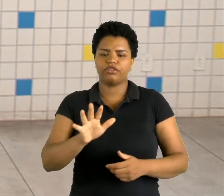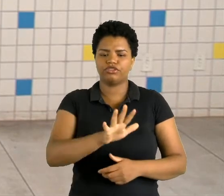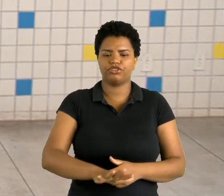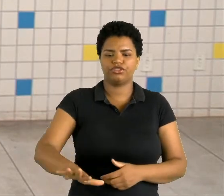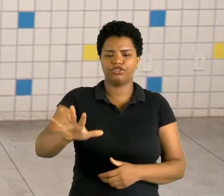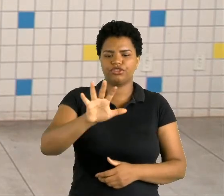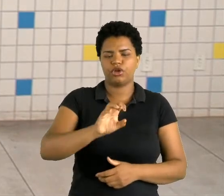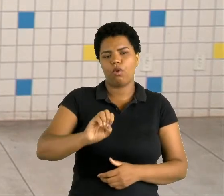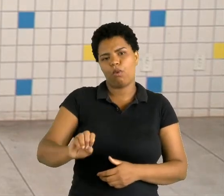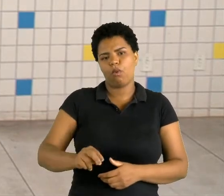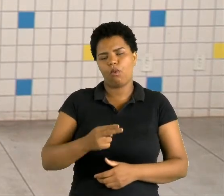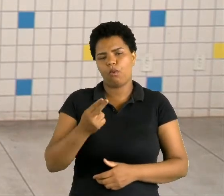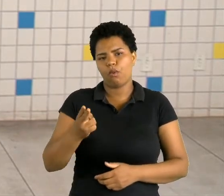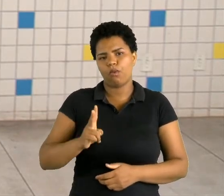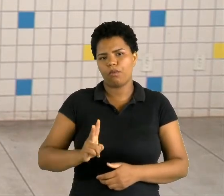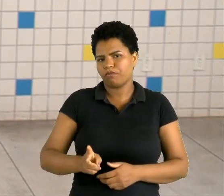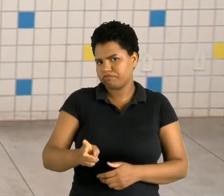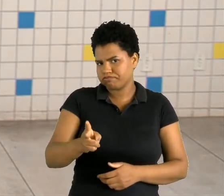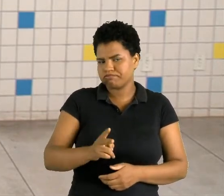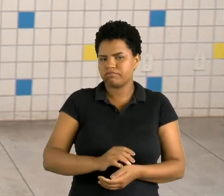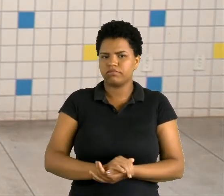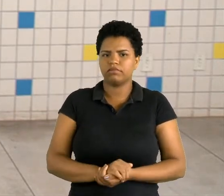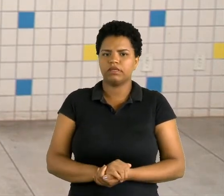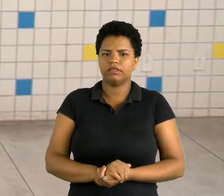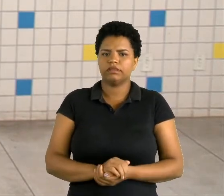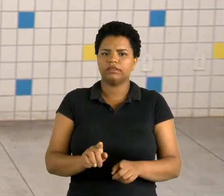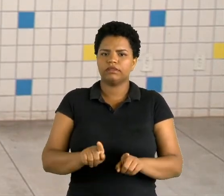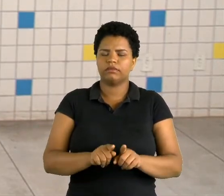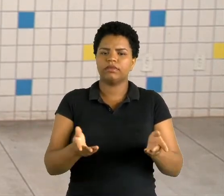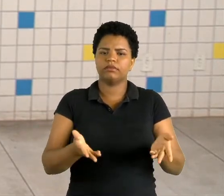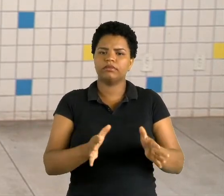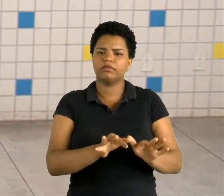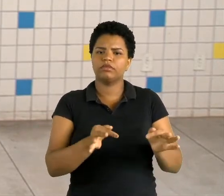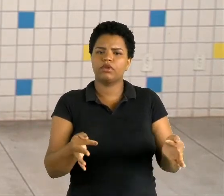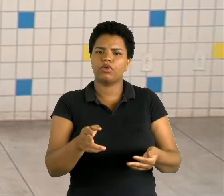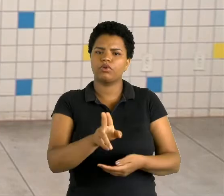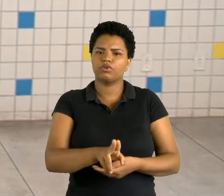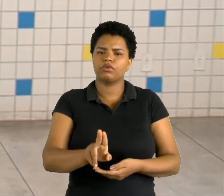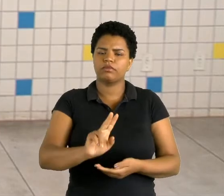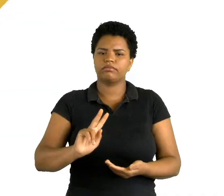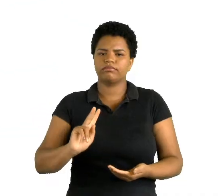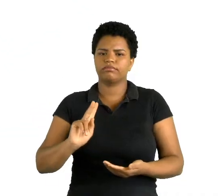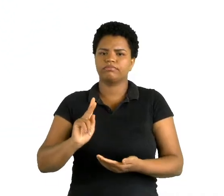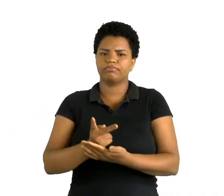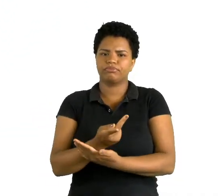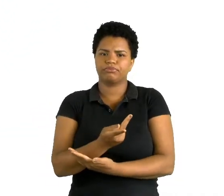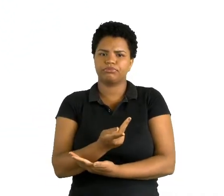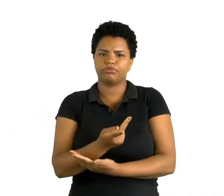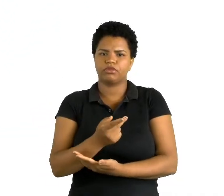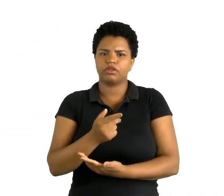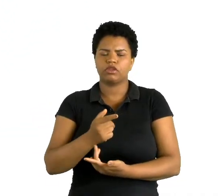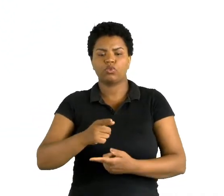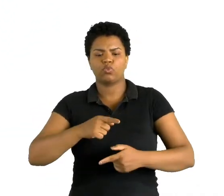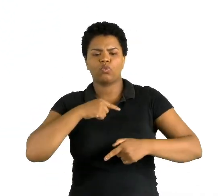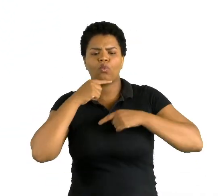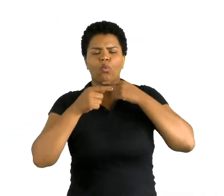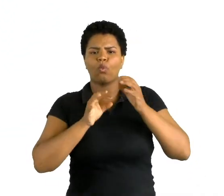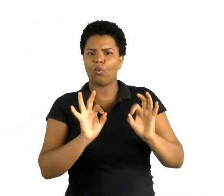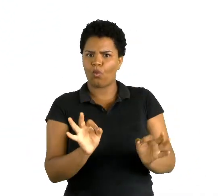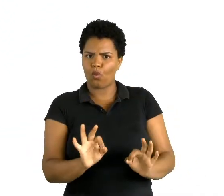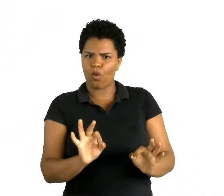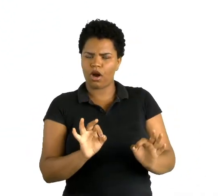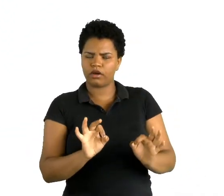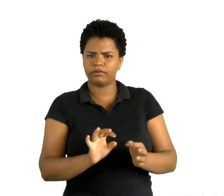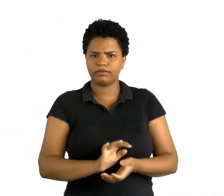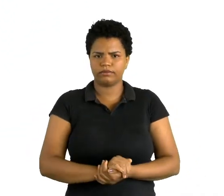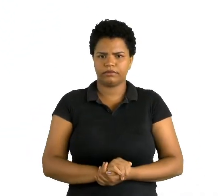o terceiro caso são o simple present, ele é utilizado para fatos, onde não há questionamentos. Quando eu falo para vocês,